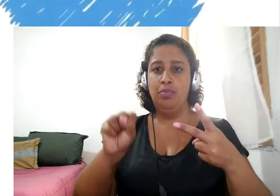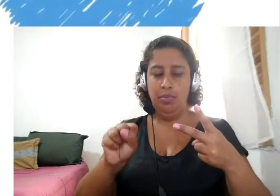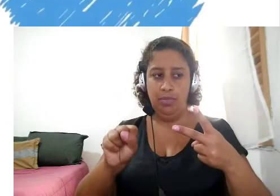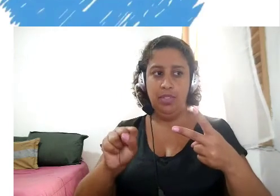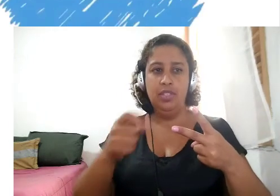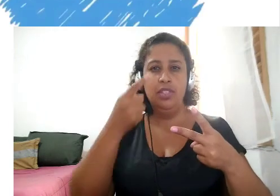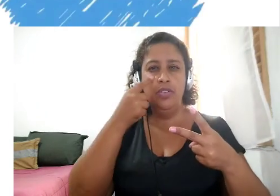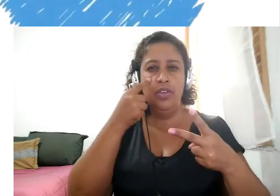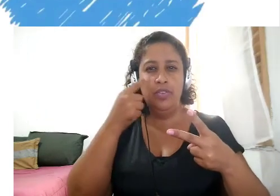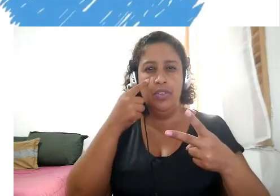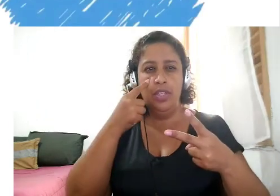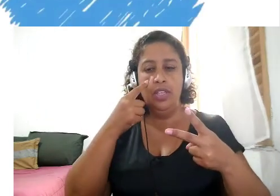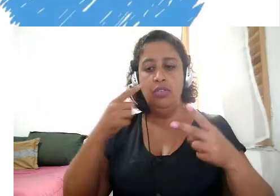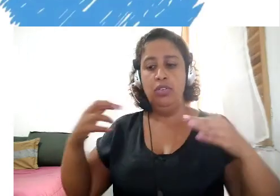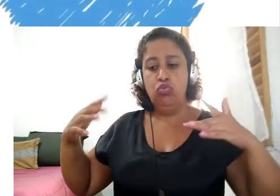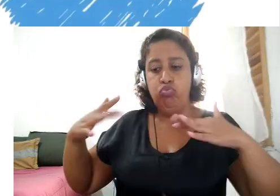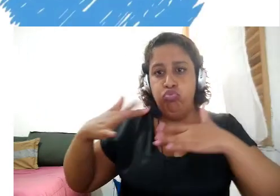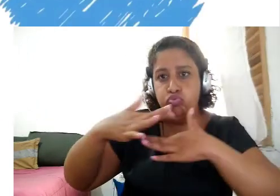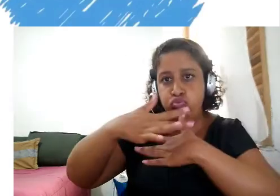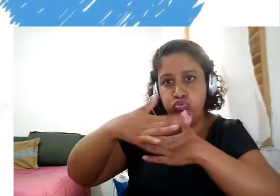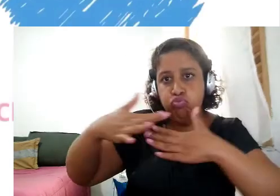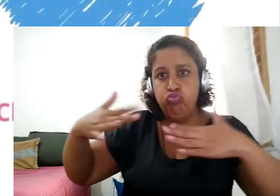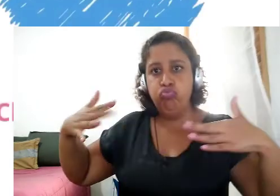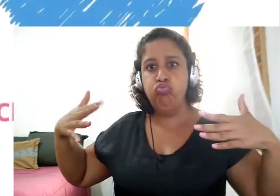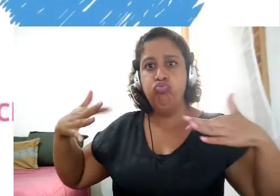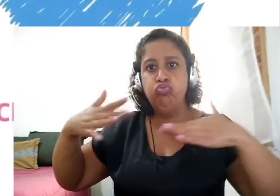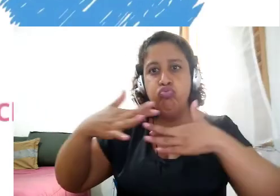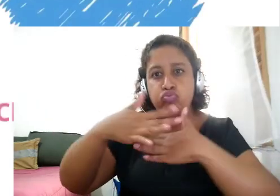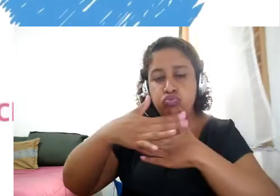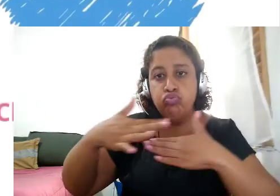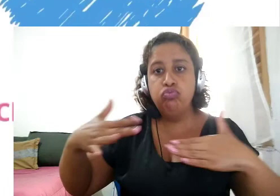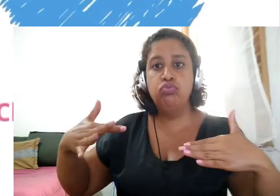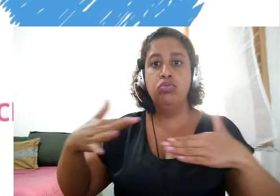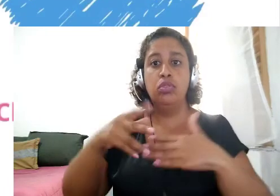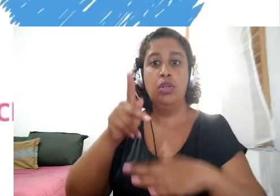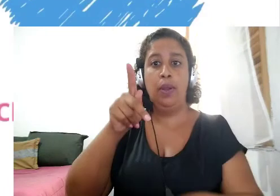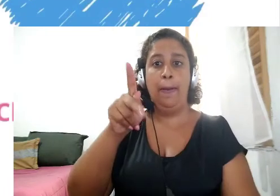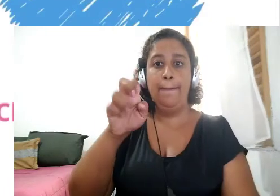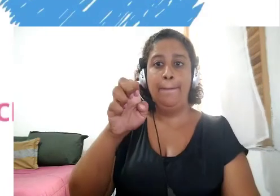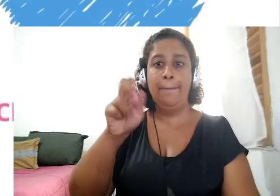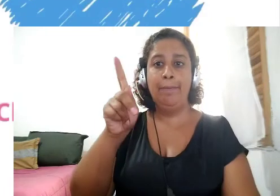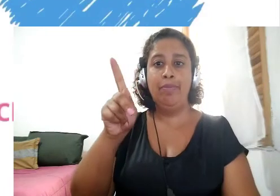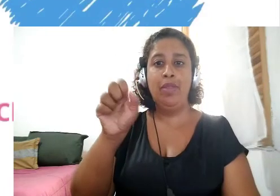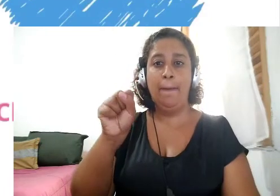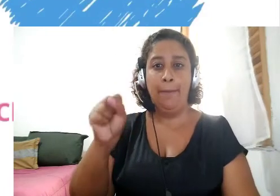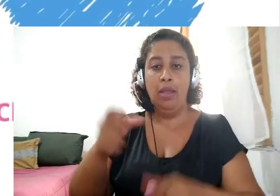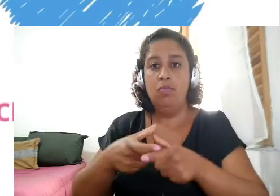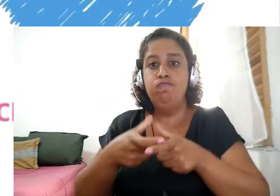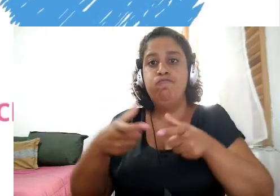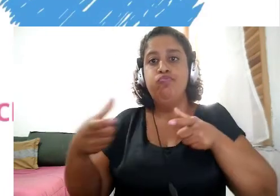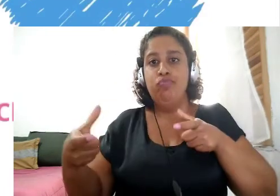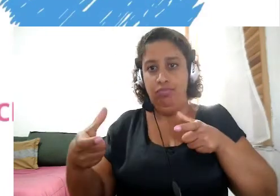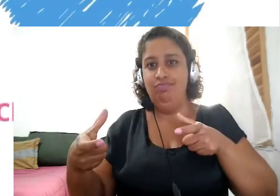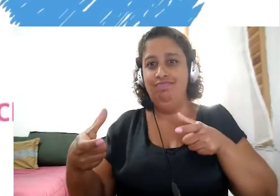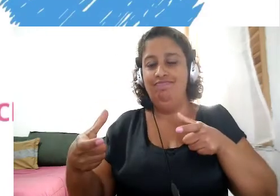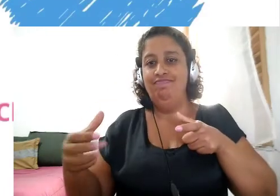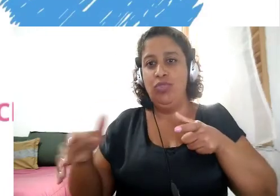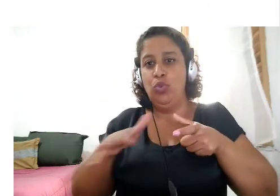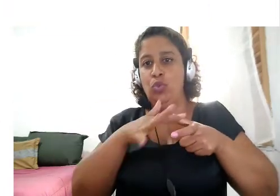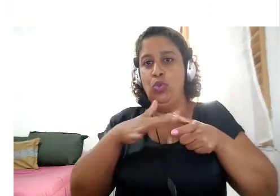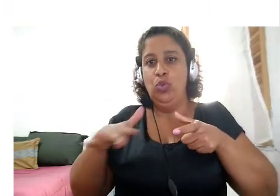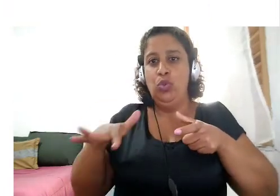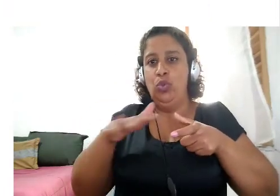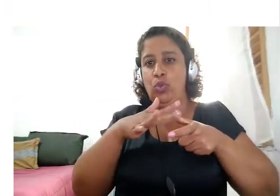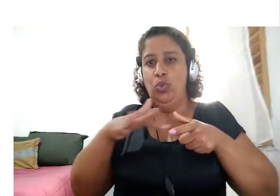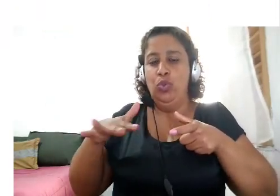os circuitos de correntes inibitórias envolvendo o influxo de cloreto e o efluxo de potássio.